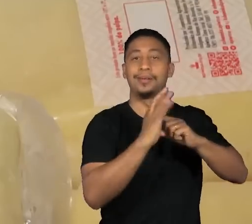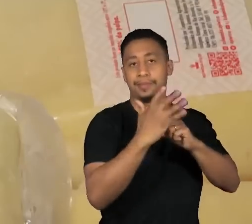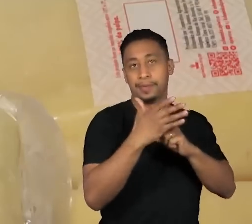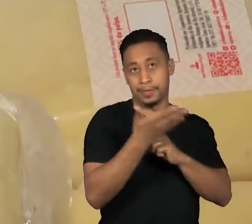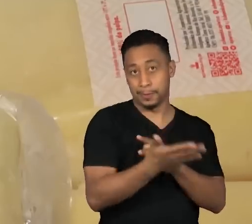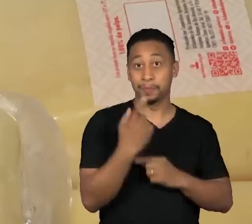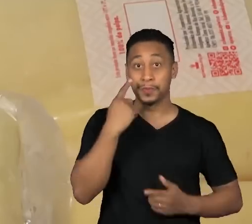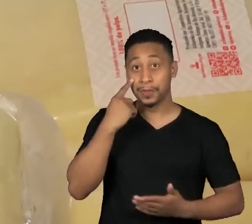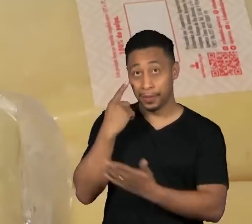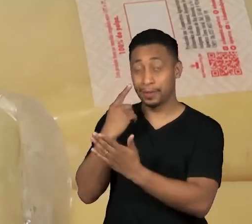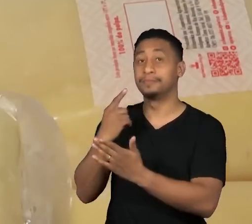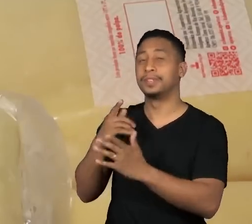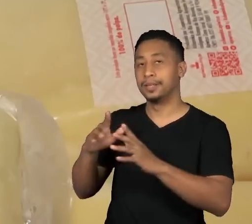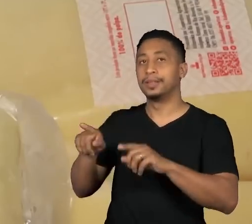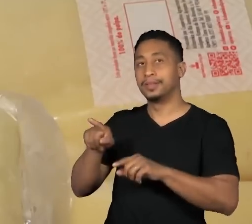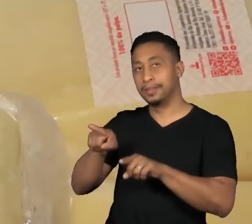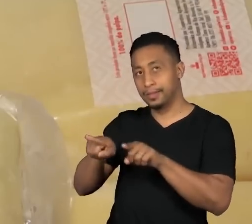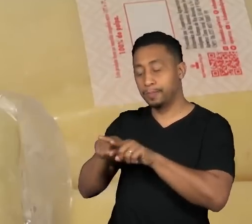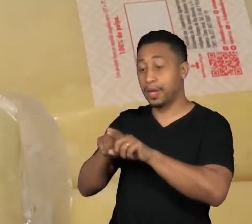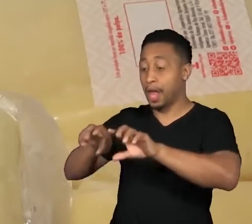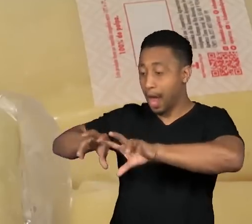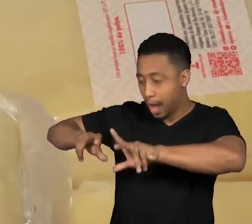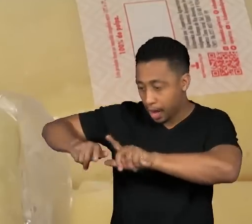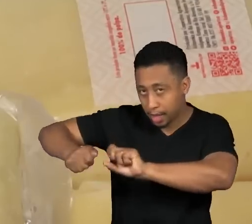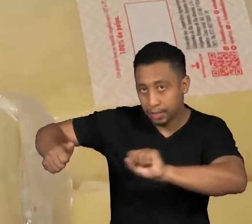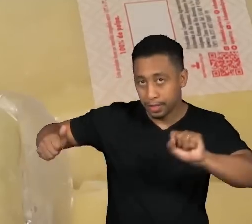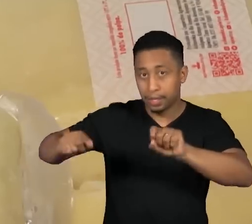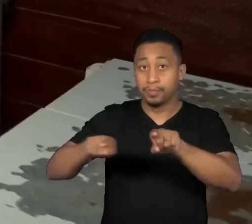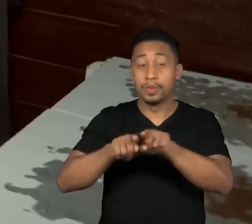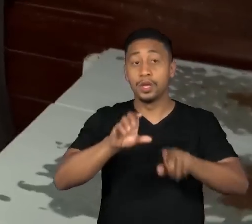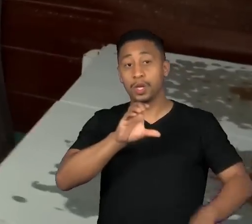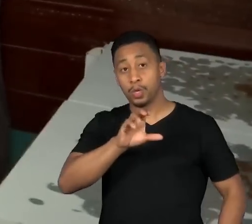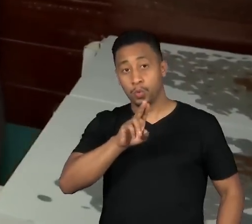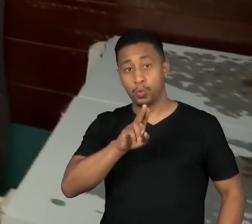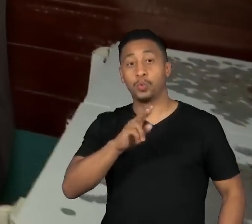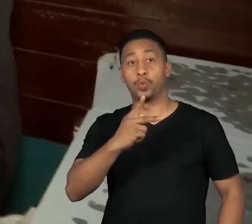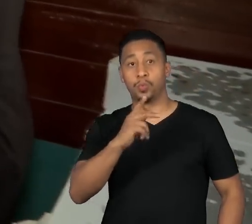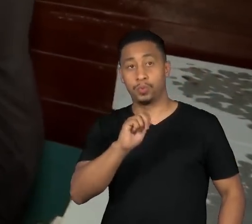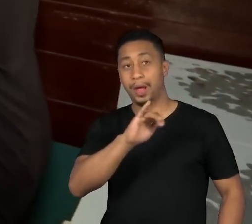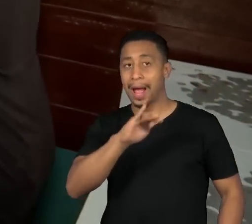e cupuaçu são prensadas e congeladas, mas há